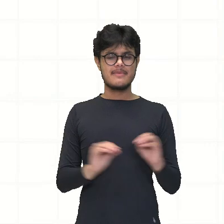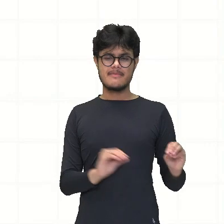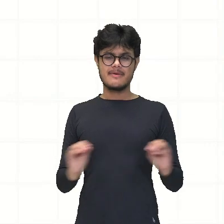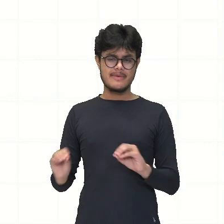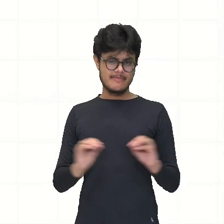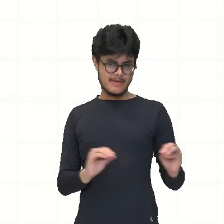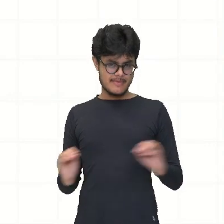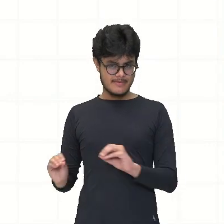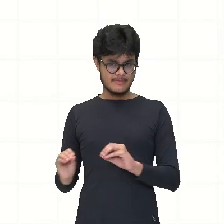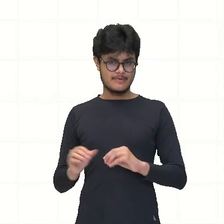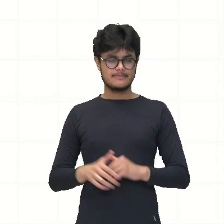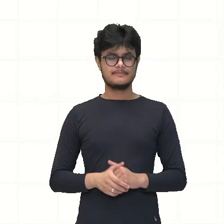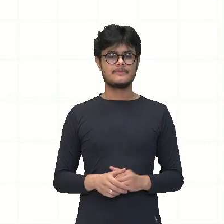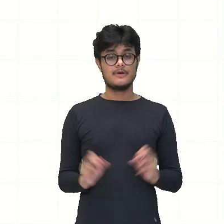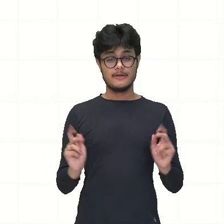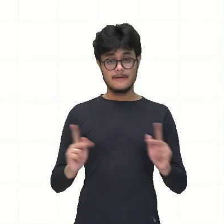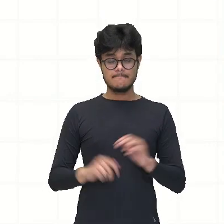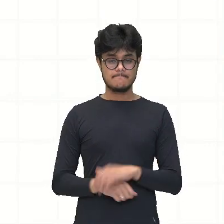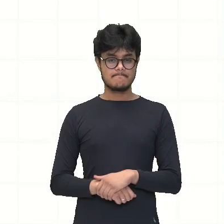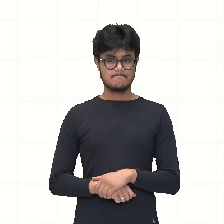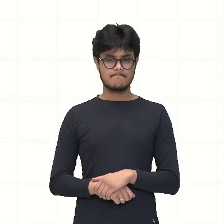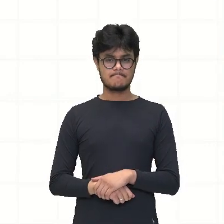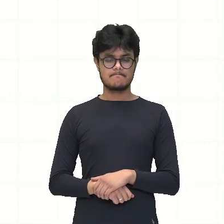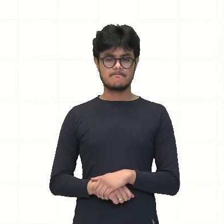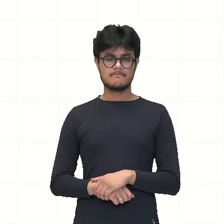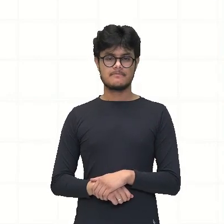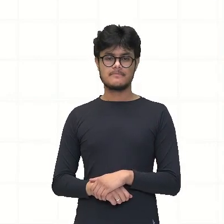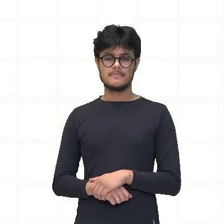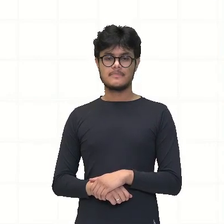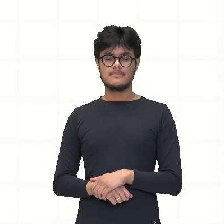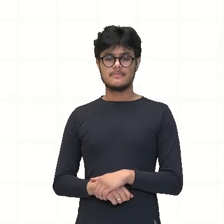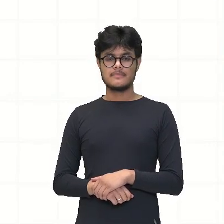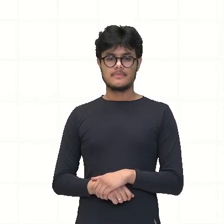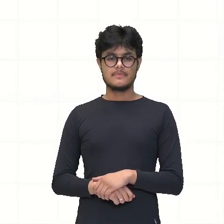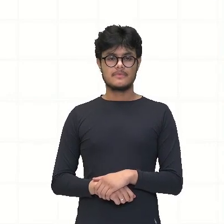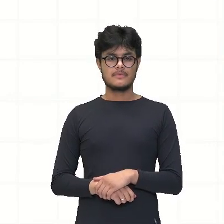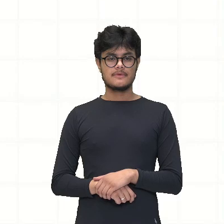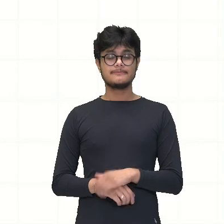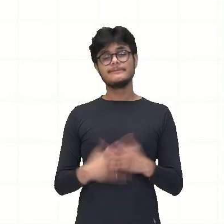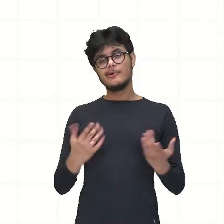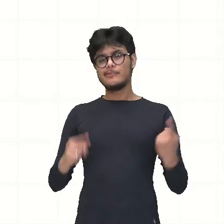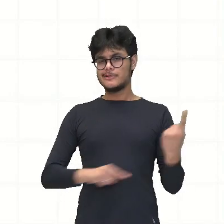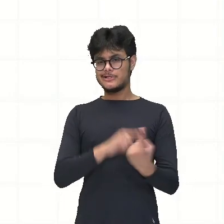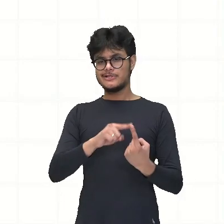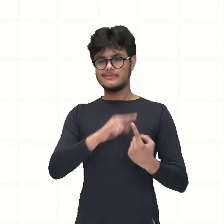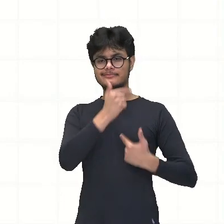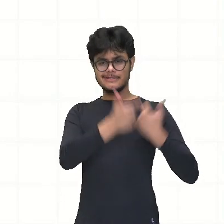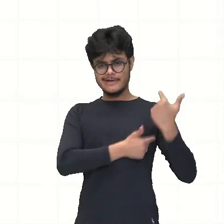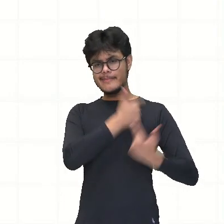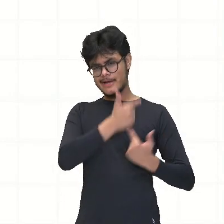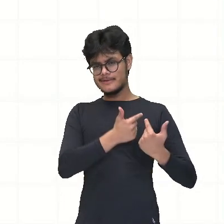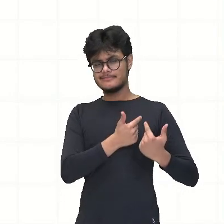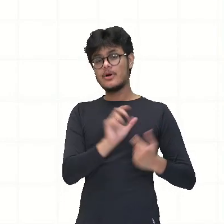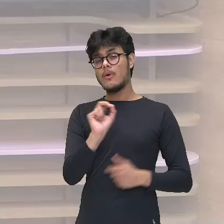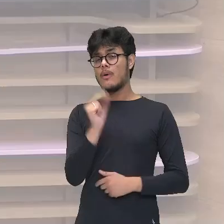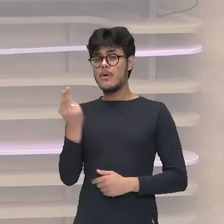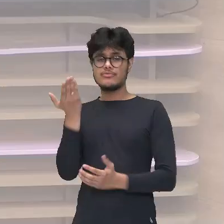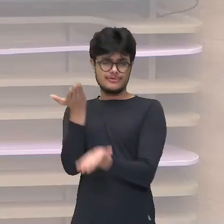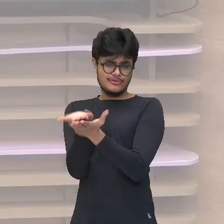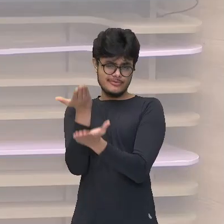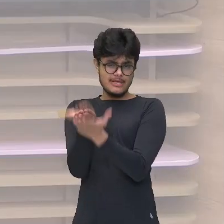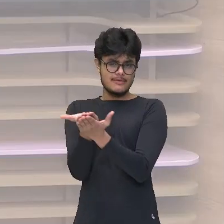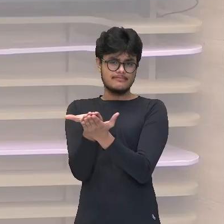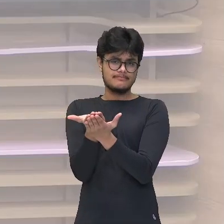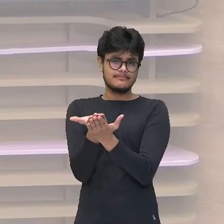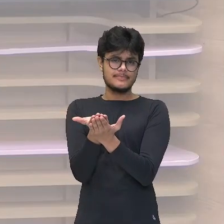pêndulo de um relógio, tá bom? E muitas das vezes o fator ali é trabalho, né? Ou até mesmo para estudar. Então, a pessoa ela vai para